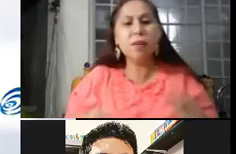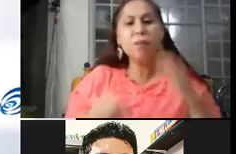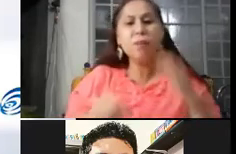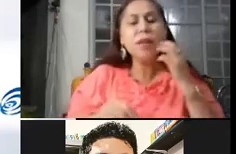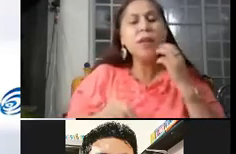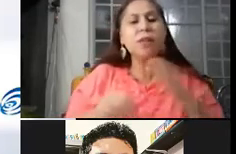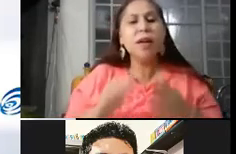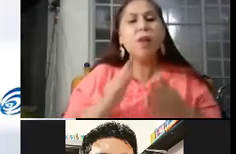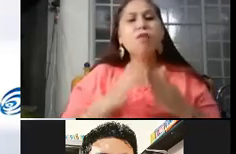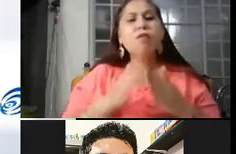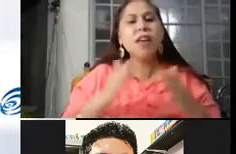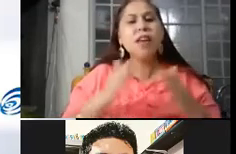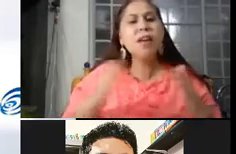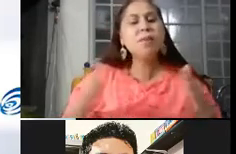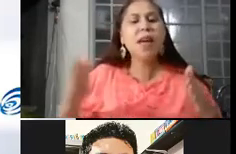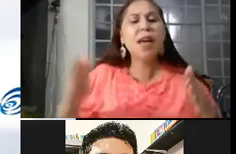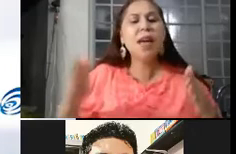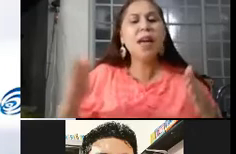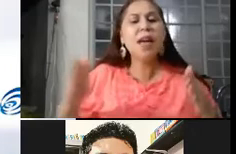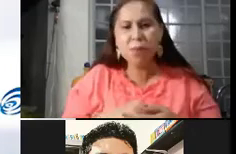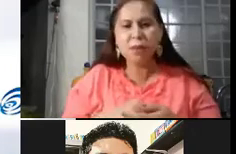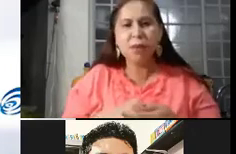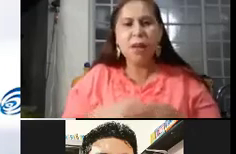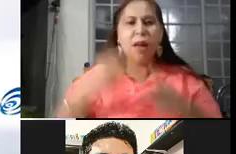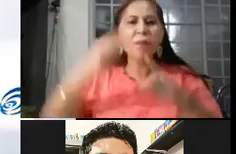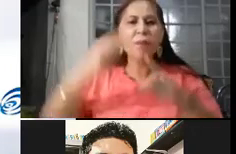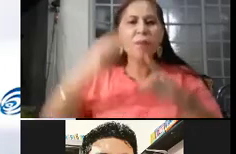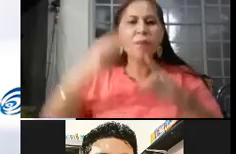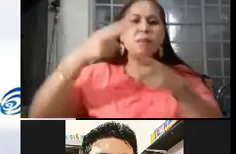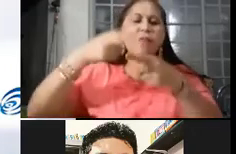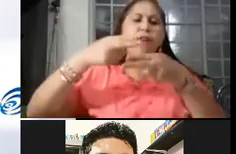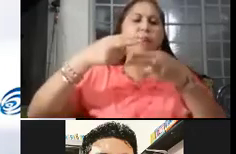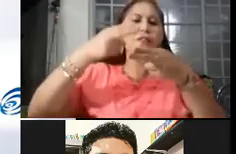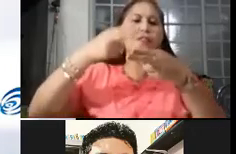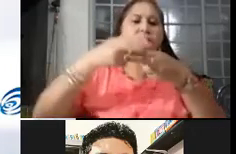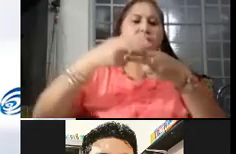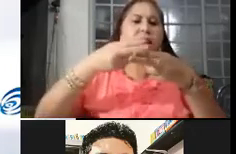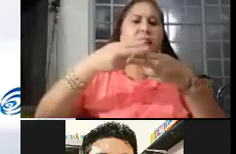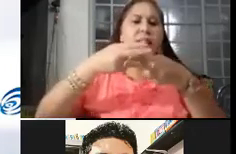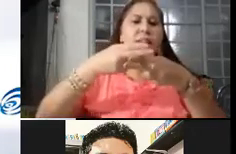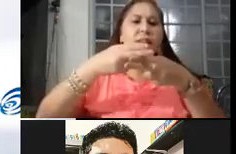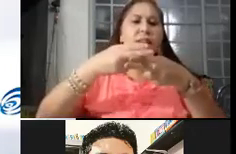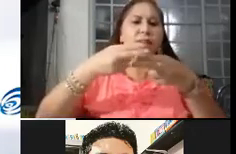gramatical, não é? Ou vai ampliar esse movimento. A mesma forma, faca